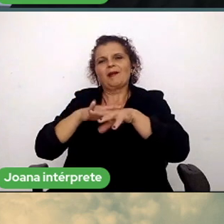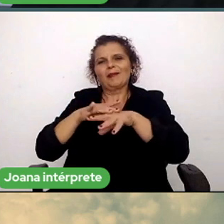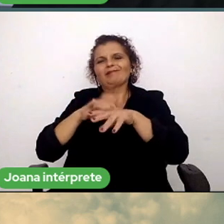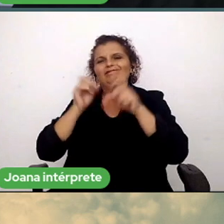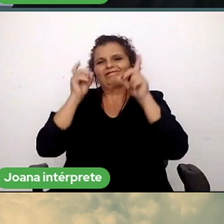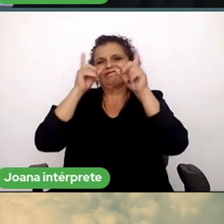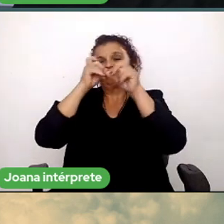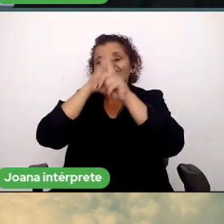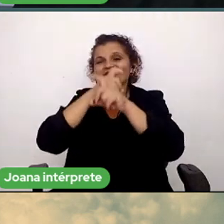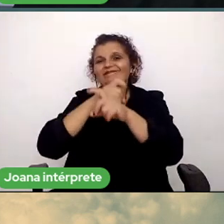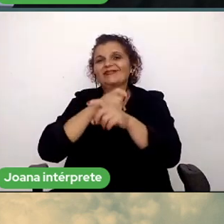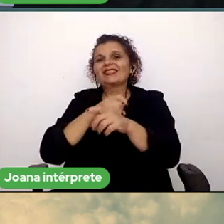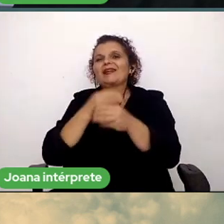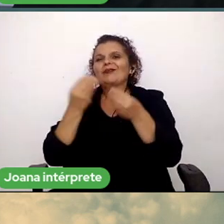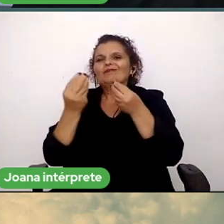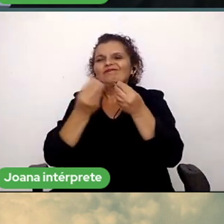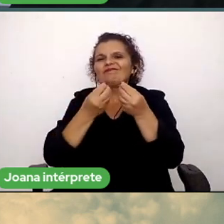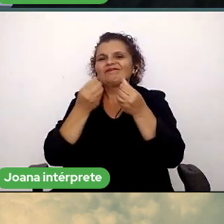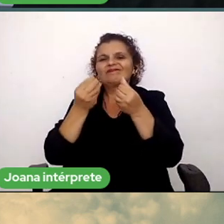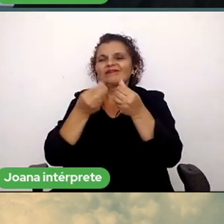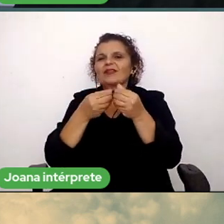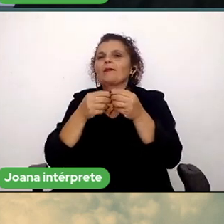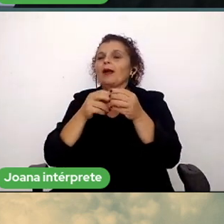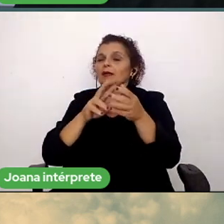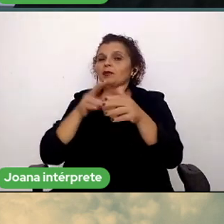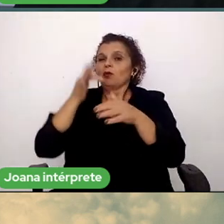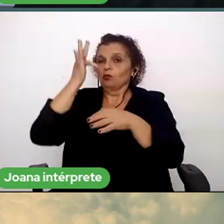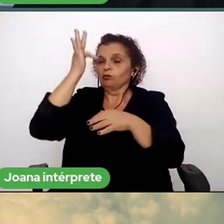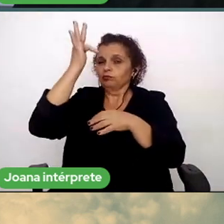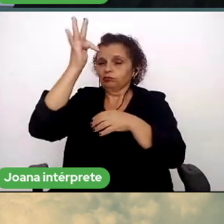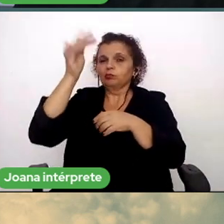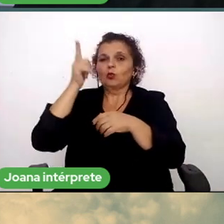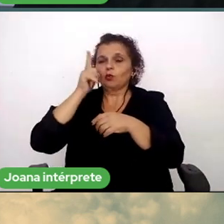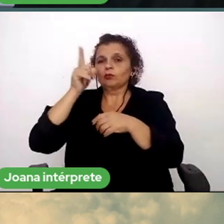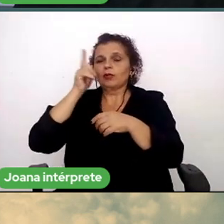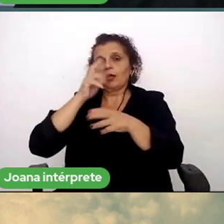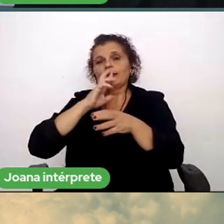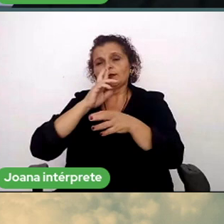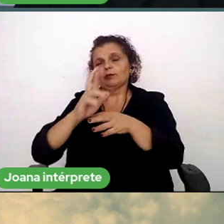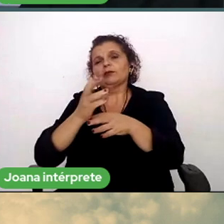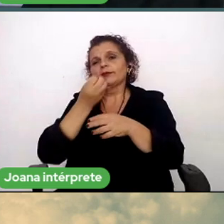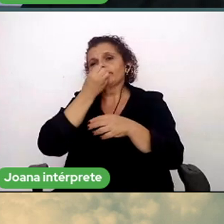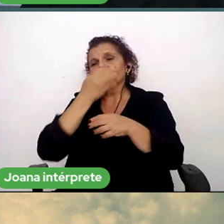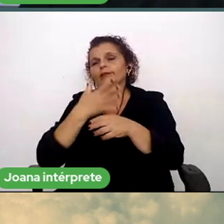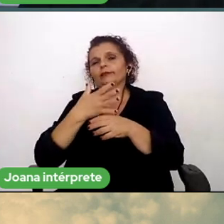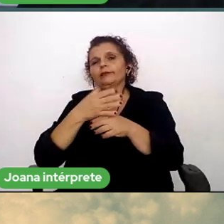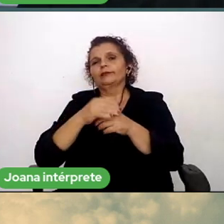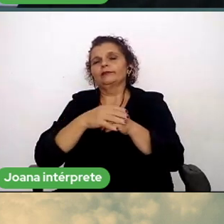mas muito mais significativo no longo prazo, porque, bem ou mal, se trata da sobrevivência desse negócio.